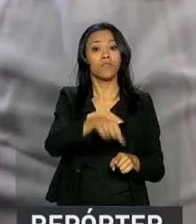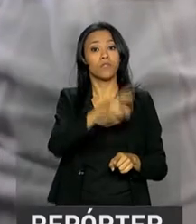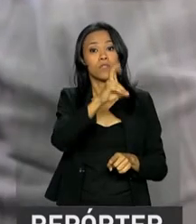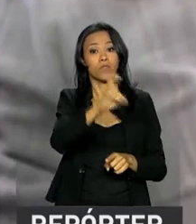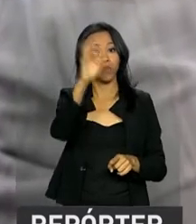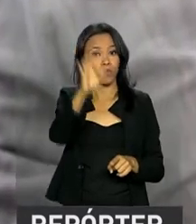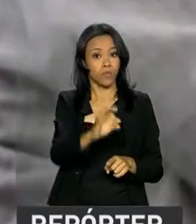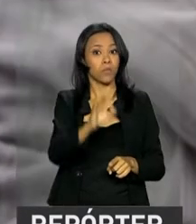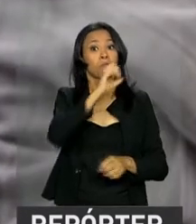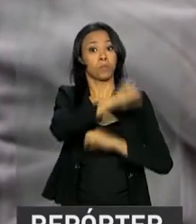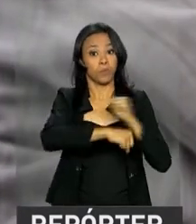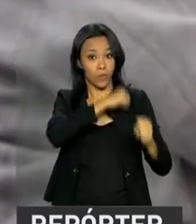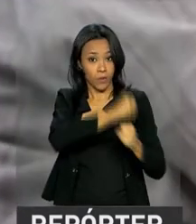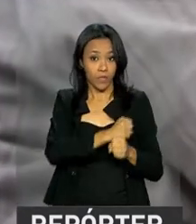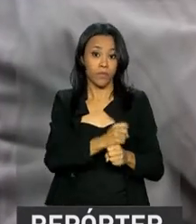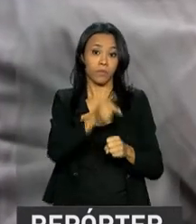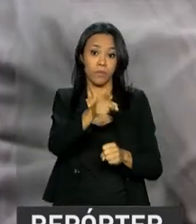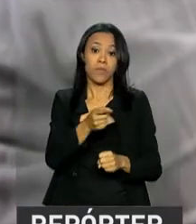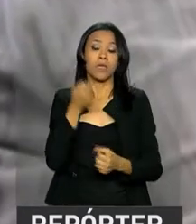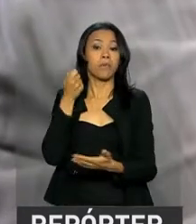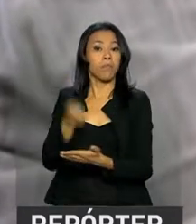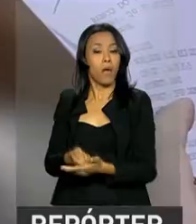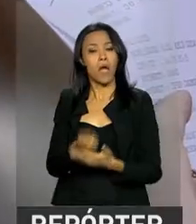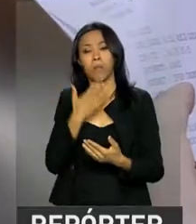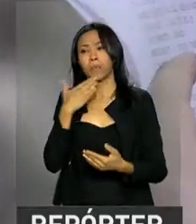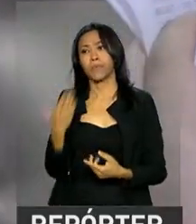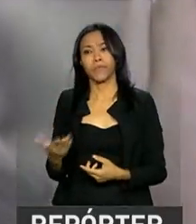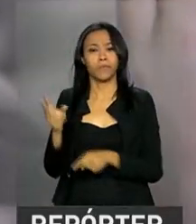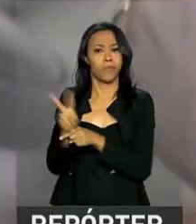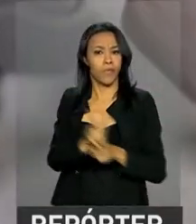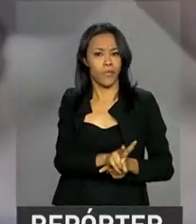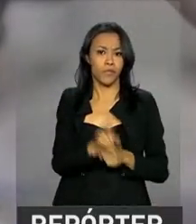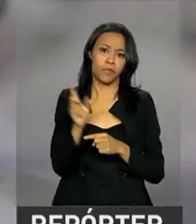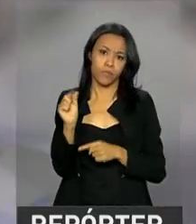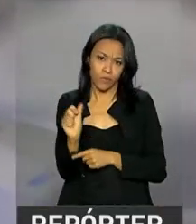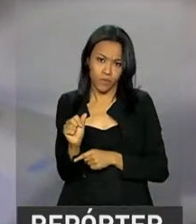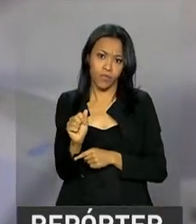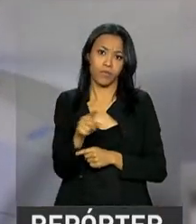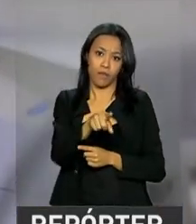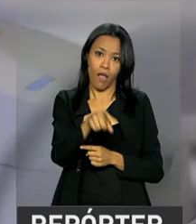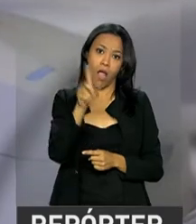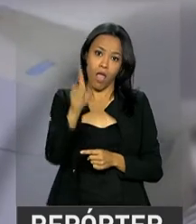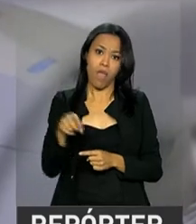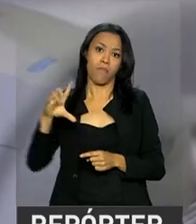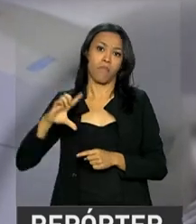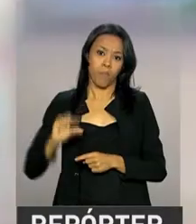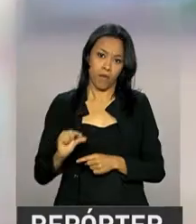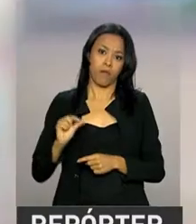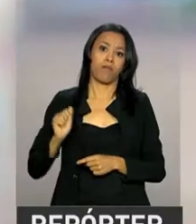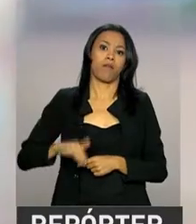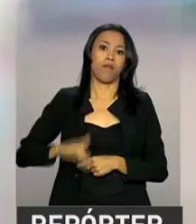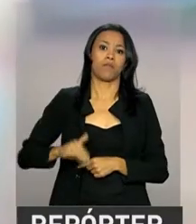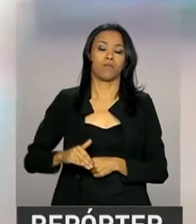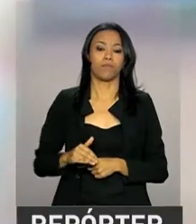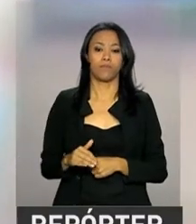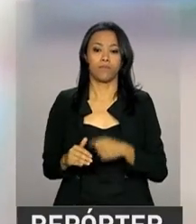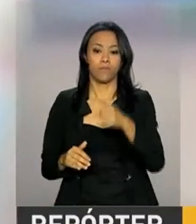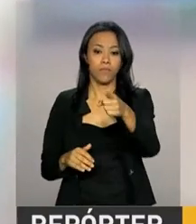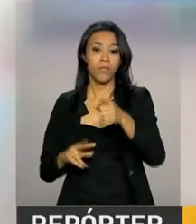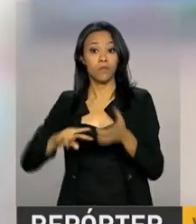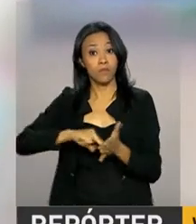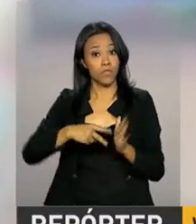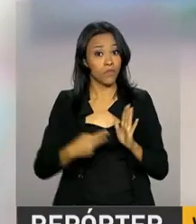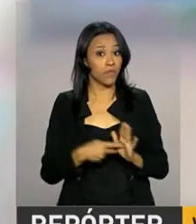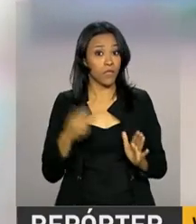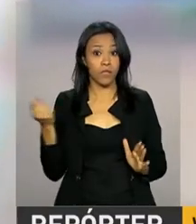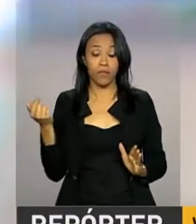queda, o valor pago para pegar um empréstimo ou um financiamento, por exemplo, tende a ficar mais barato. Essa redução representa ganhos